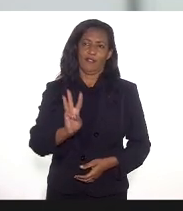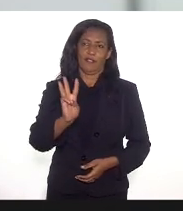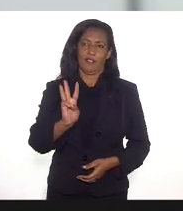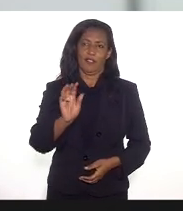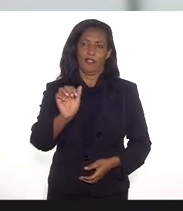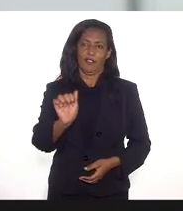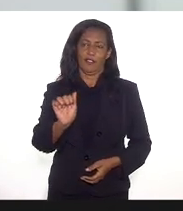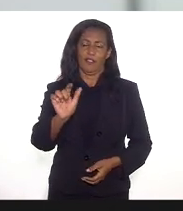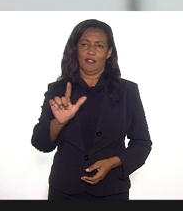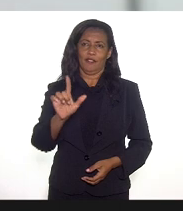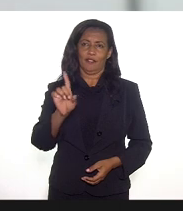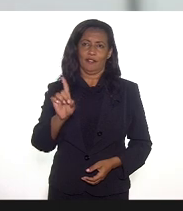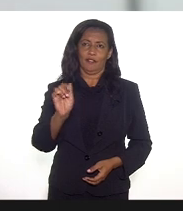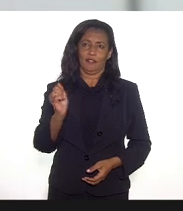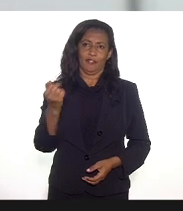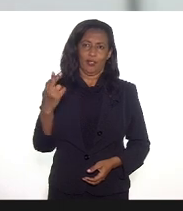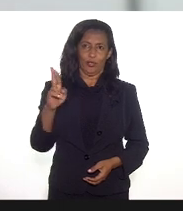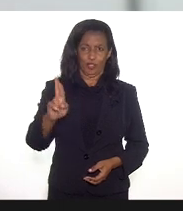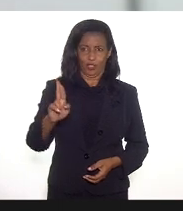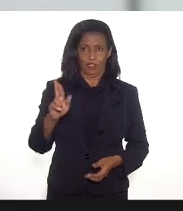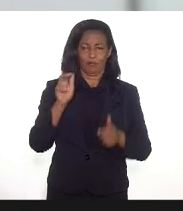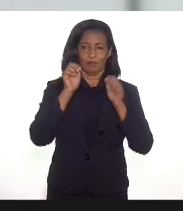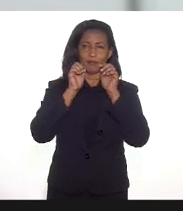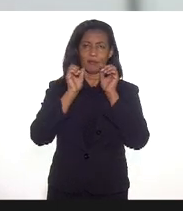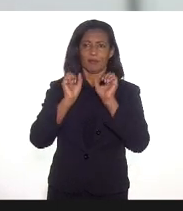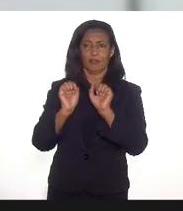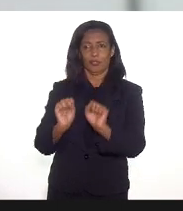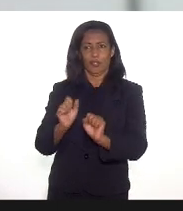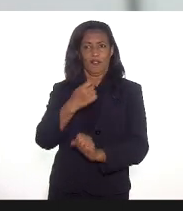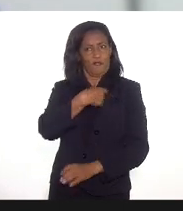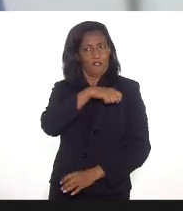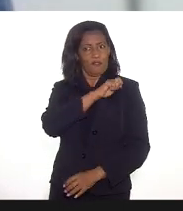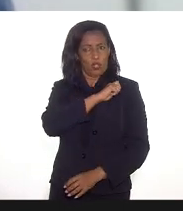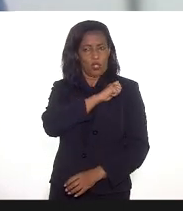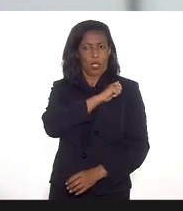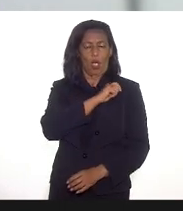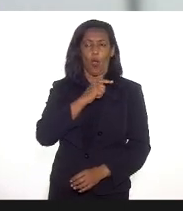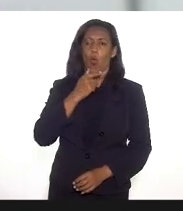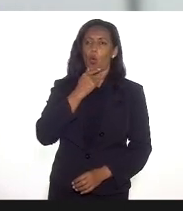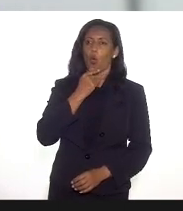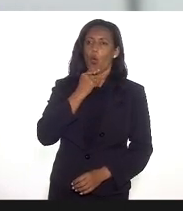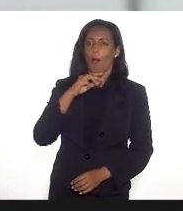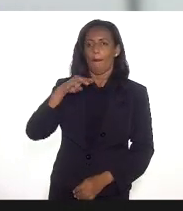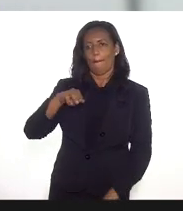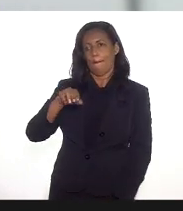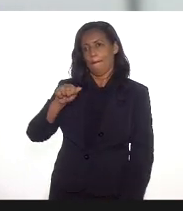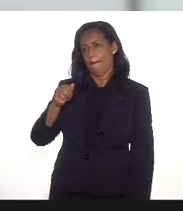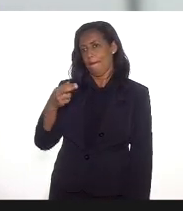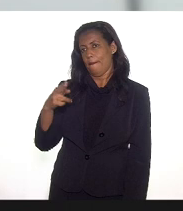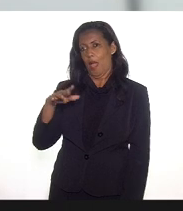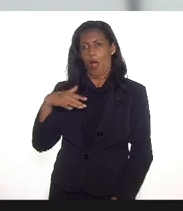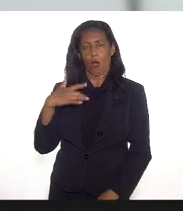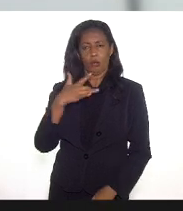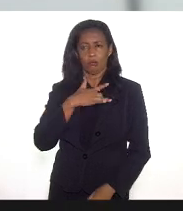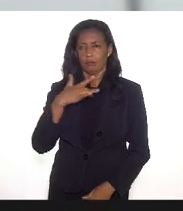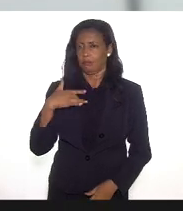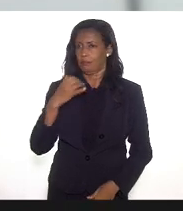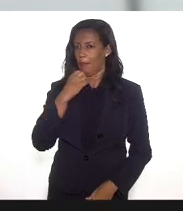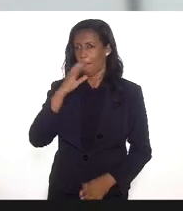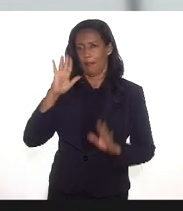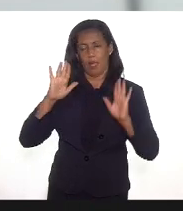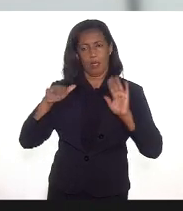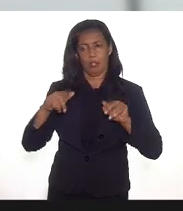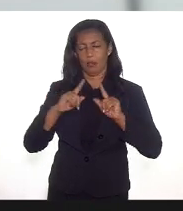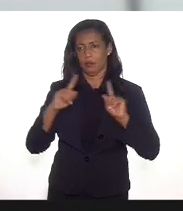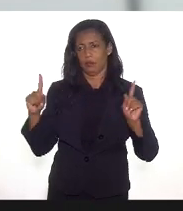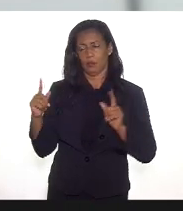está representando aqui a assessoria fiscal, porque o Mauro Osório hoje não se sentiu bem, me telefonou cedo. Se quer fazer,